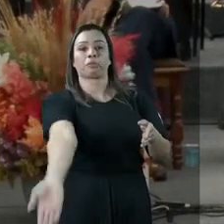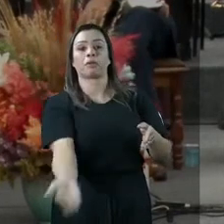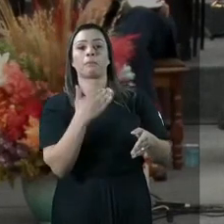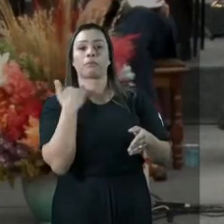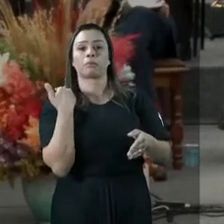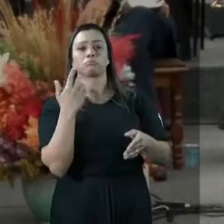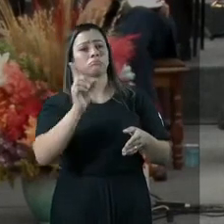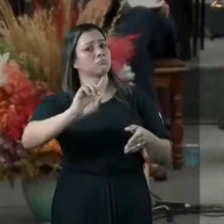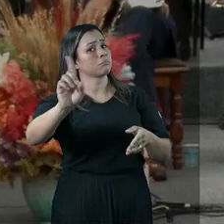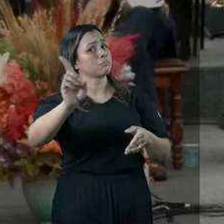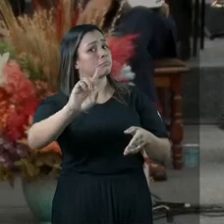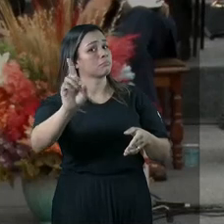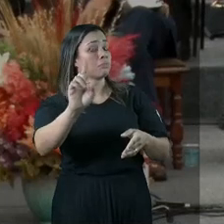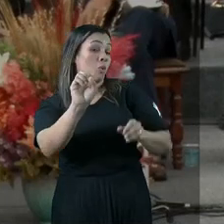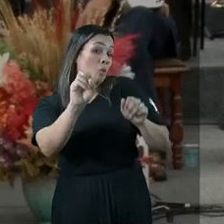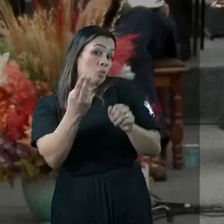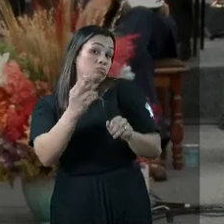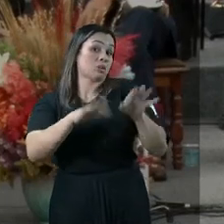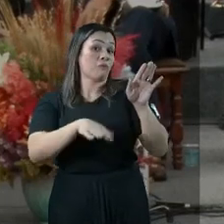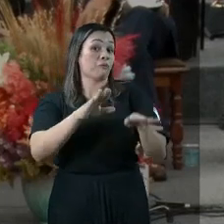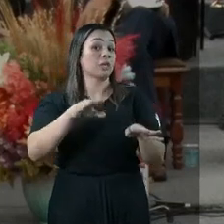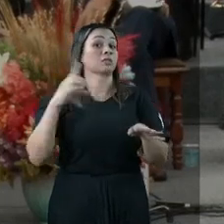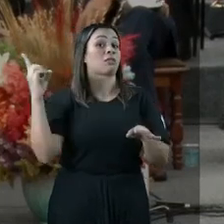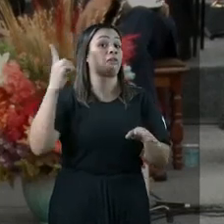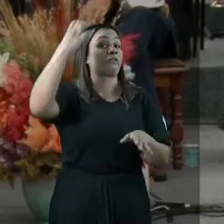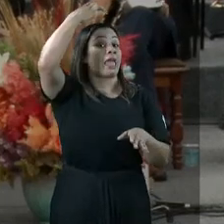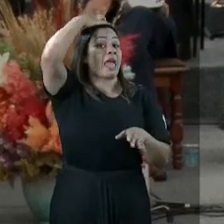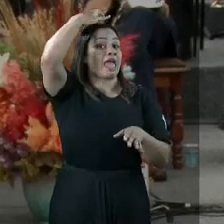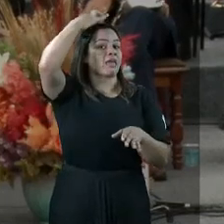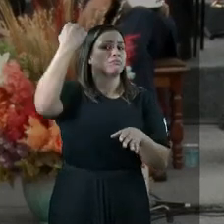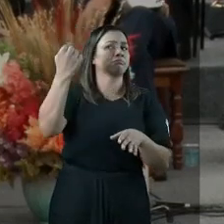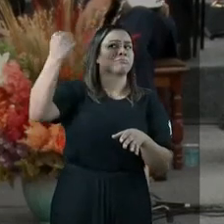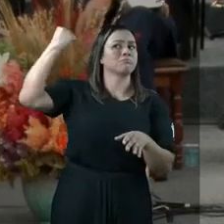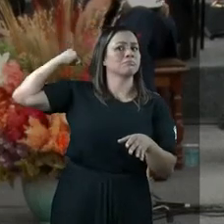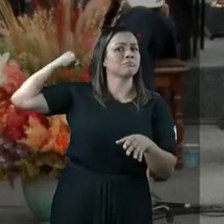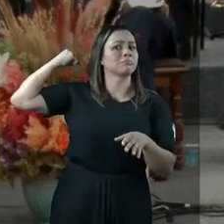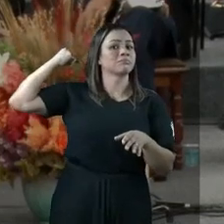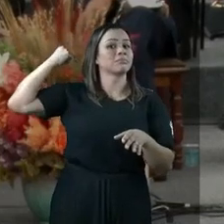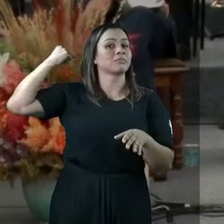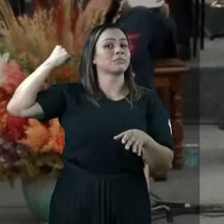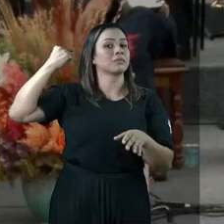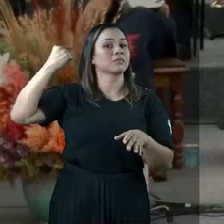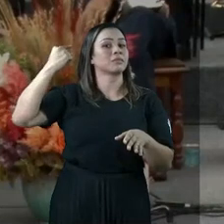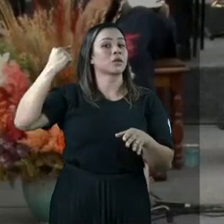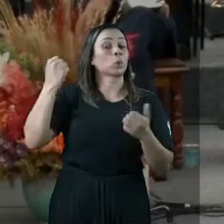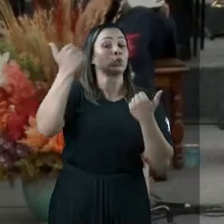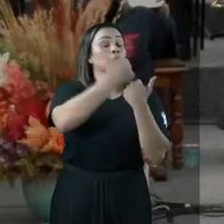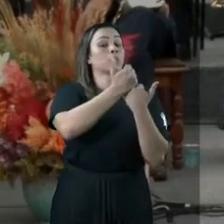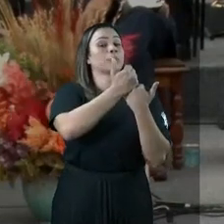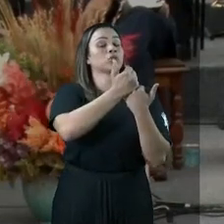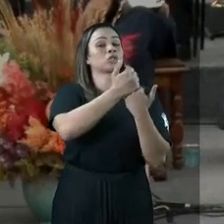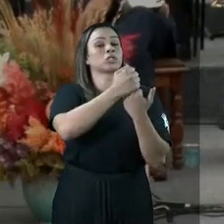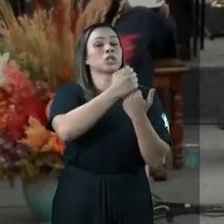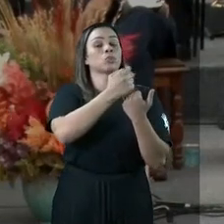era chefe do exército de Saul, e garantia as vitórias através das suas habilidades bélicas.